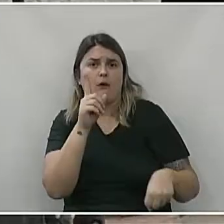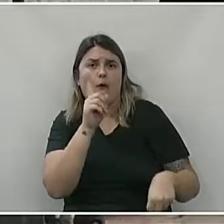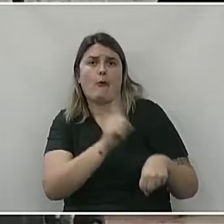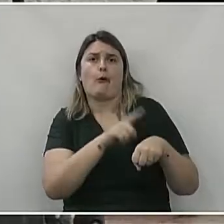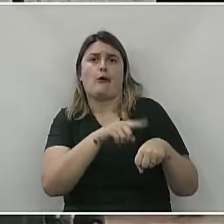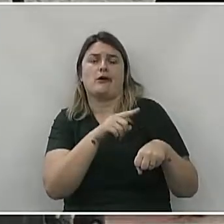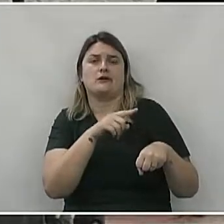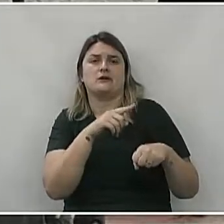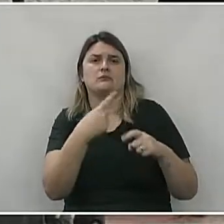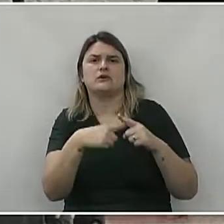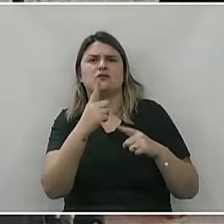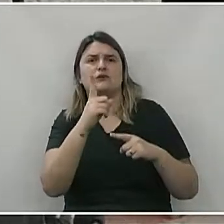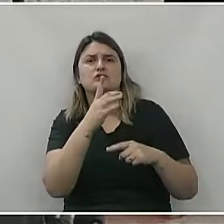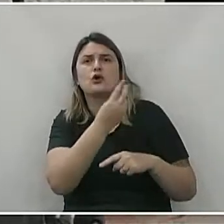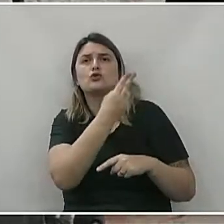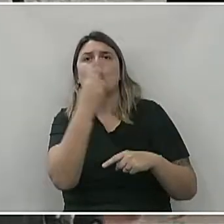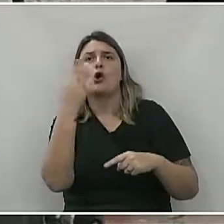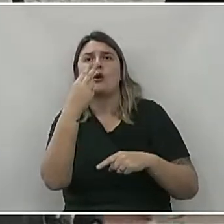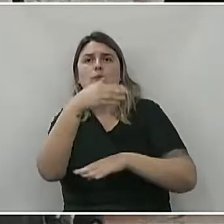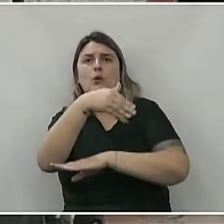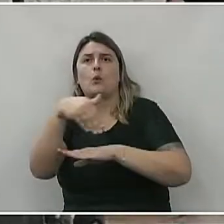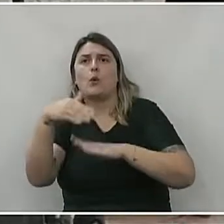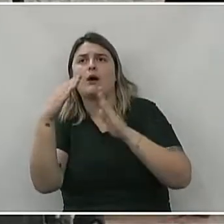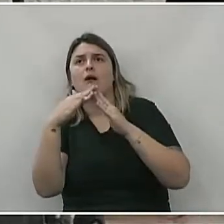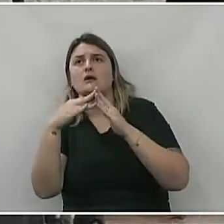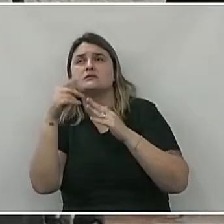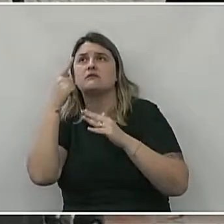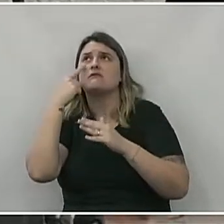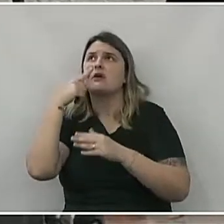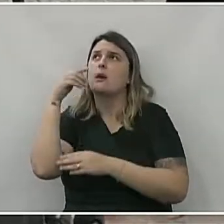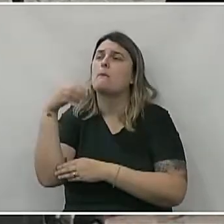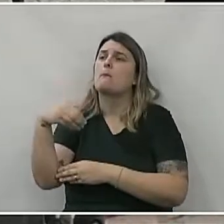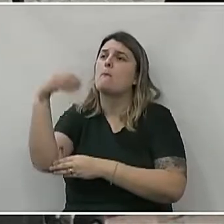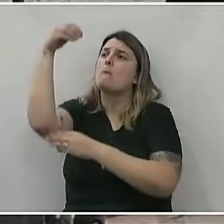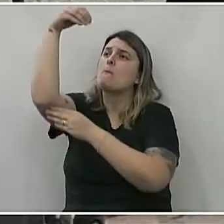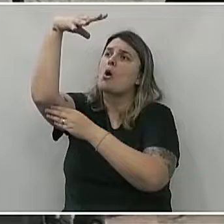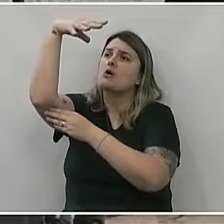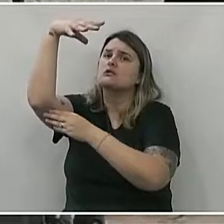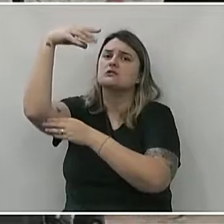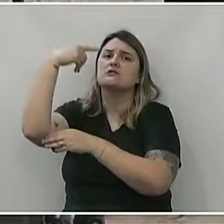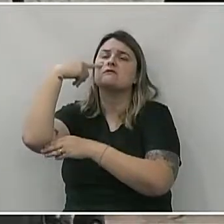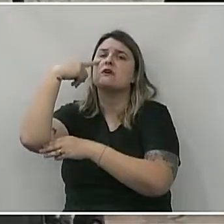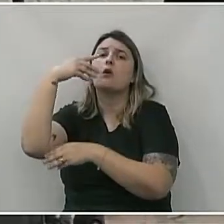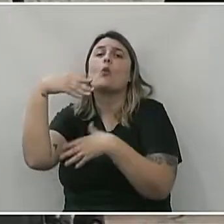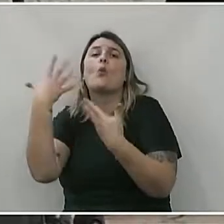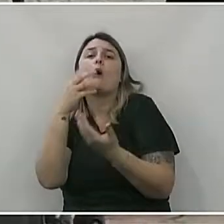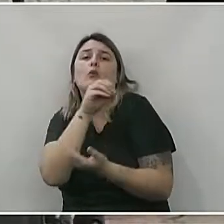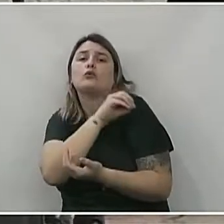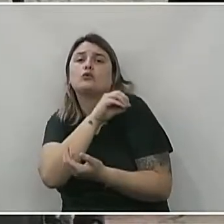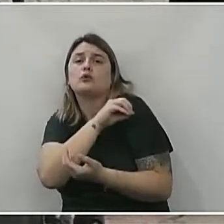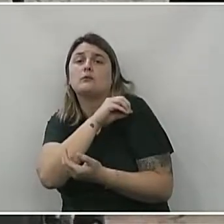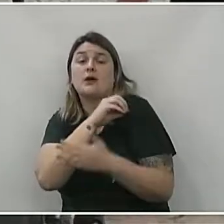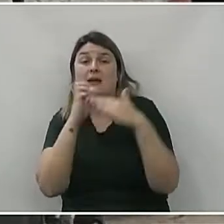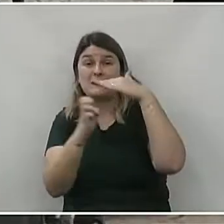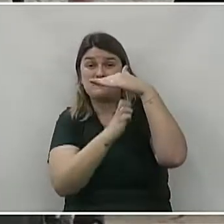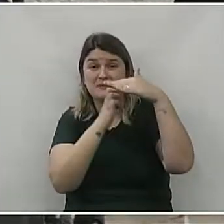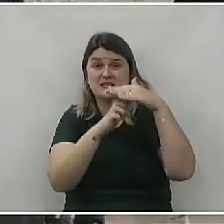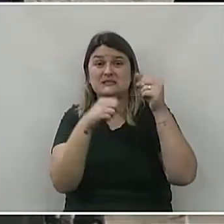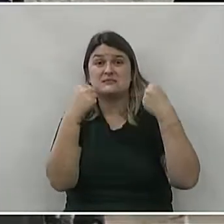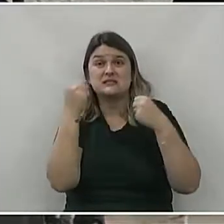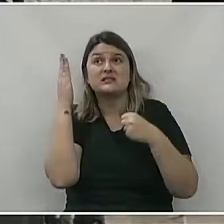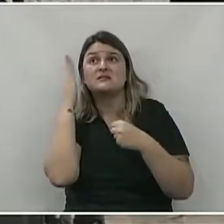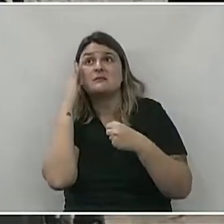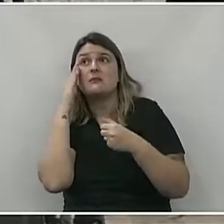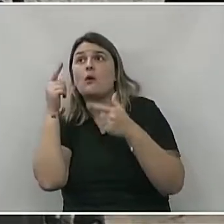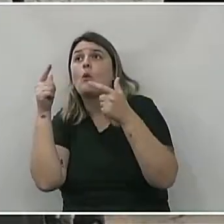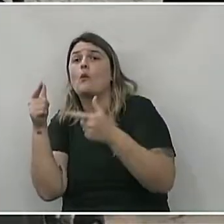só o nome e o número da casa. Cada posse tem um número e é esse número que a empresa precisa para que ele possa se deslocar e